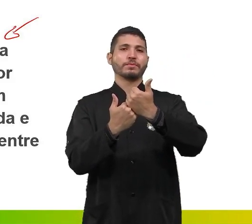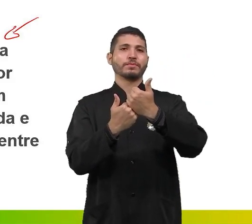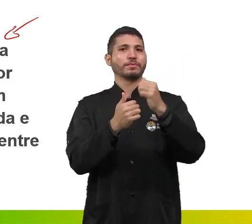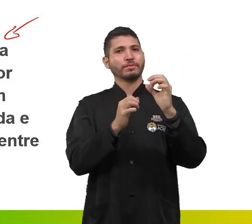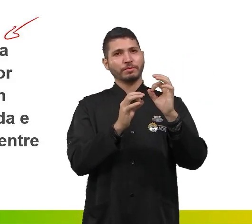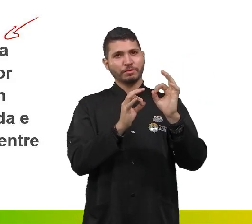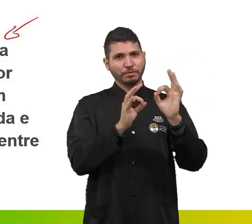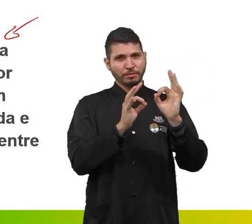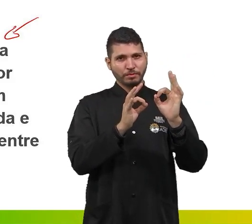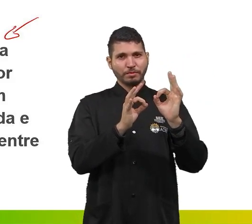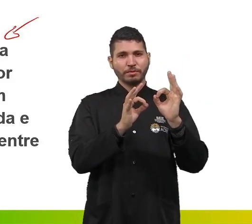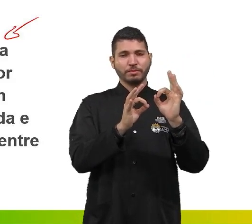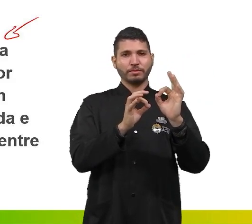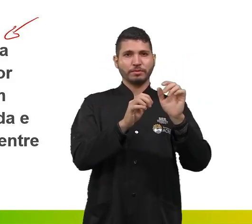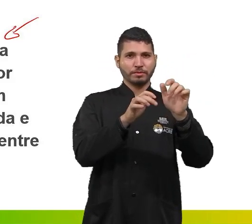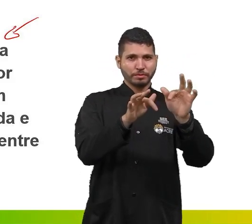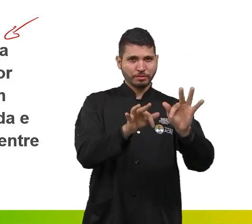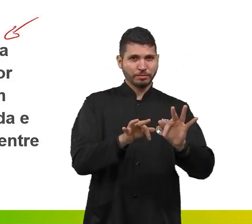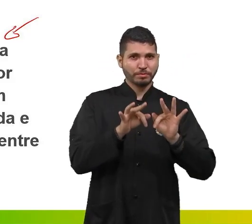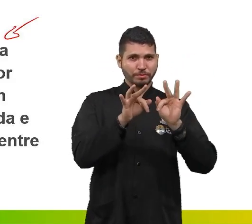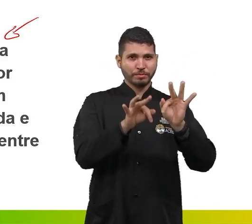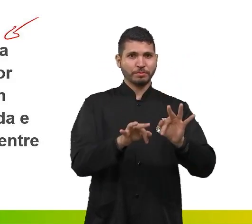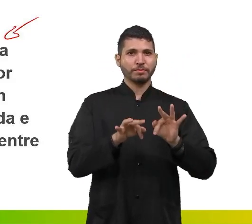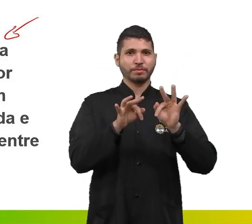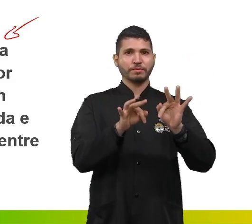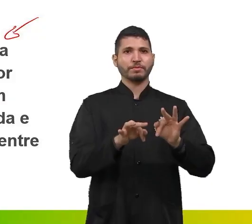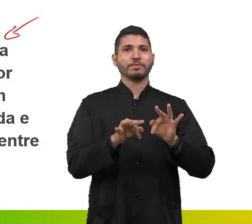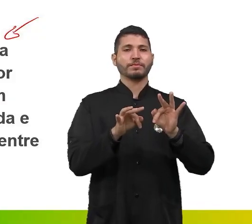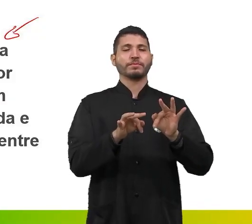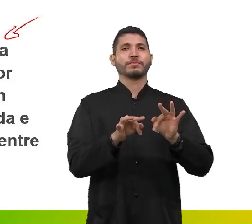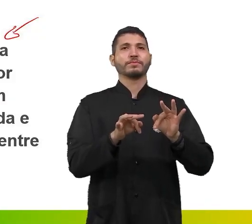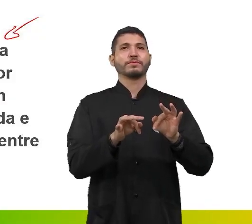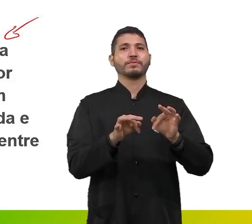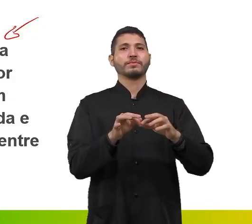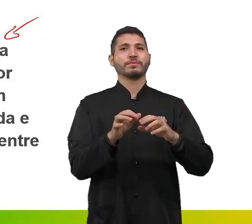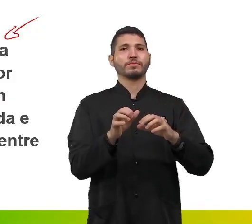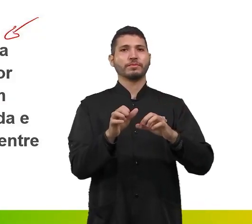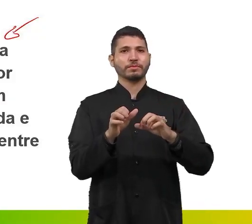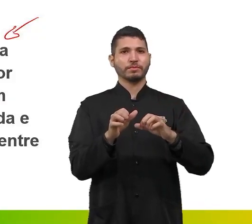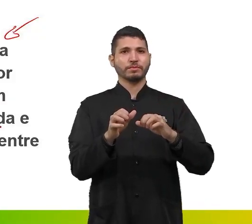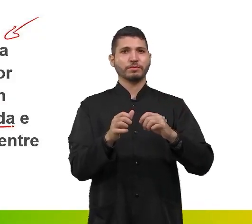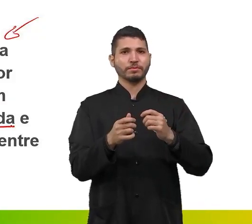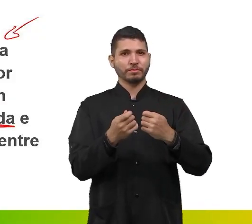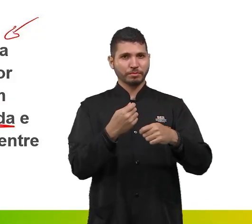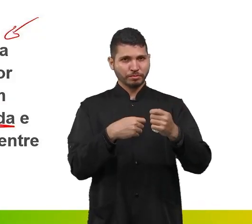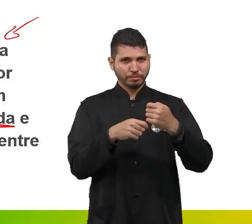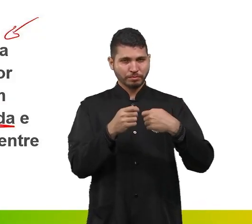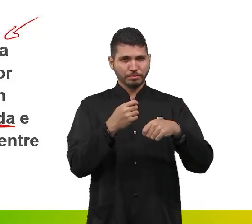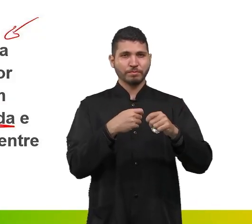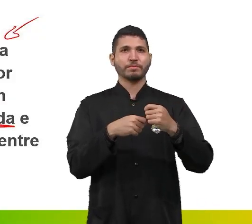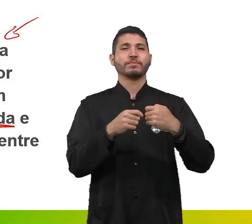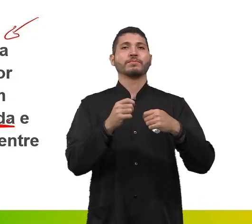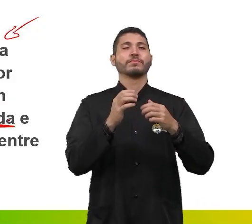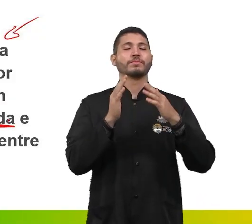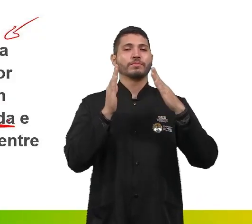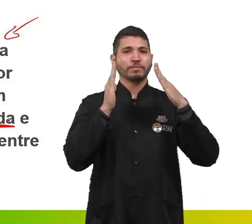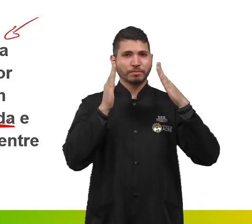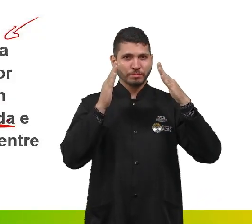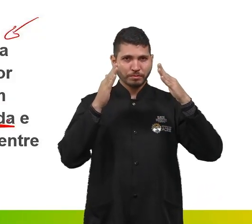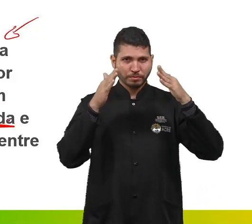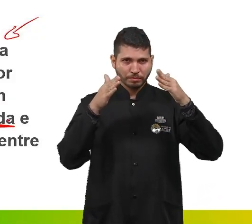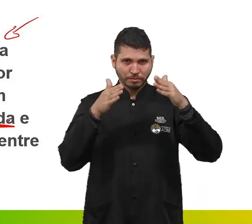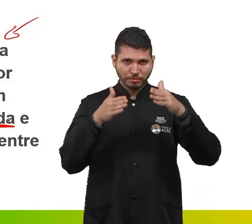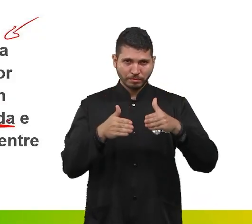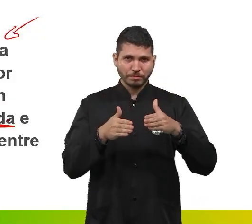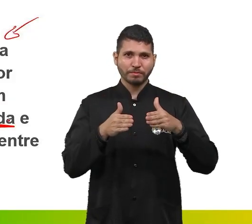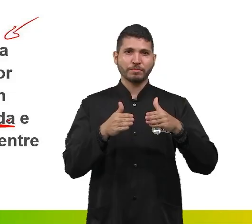de falar para vocês, por entidades que são coesas, com administração centralizada.